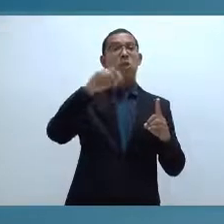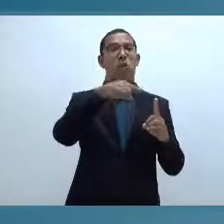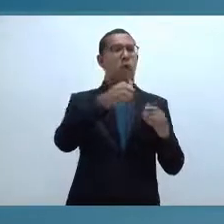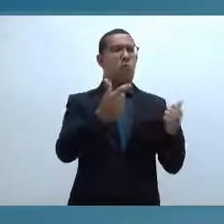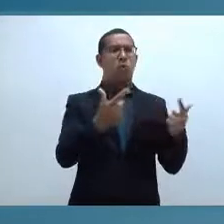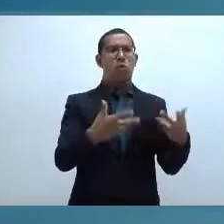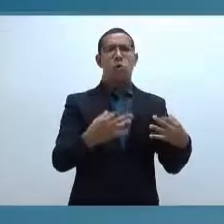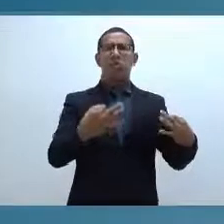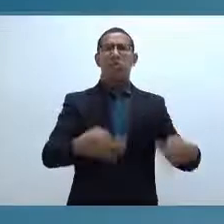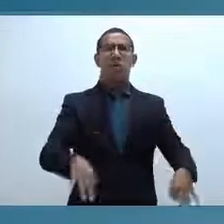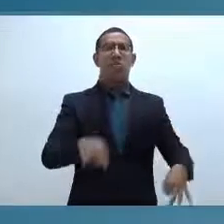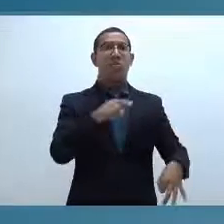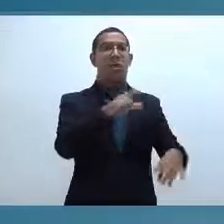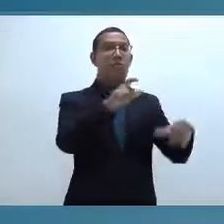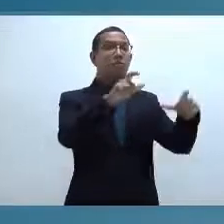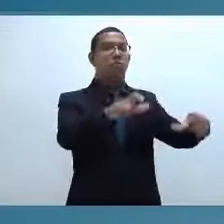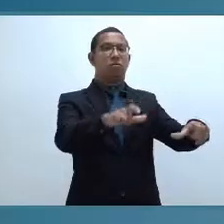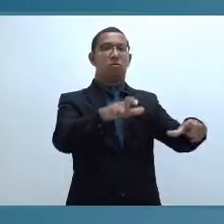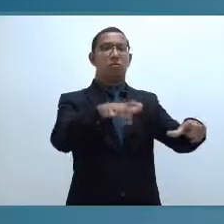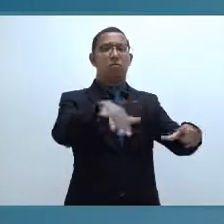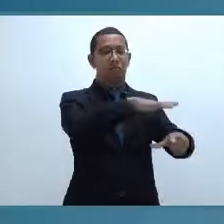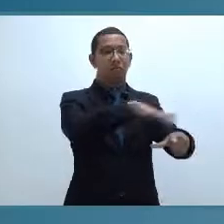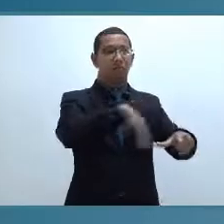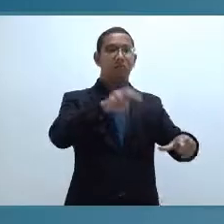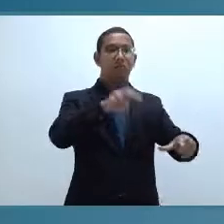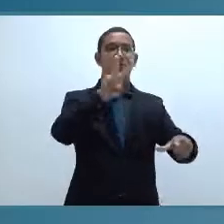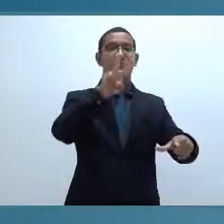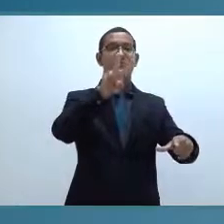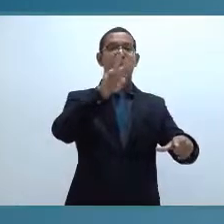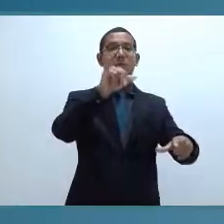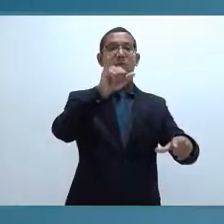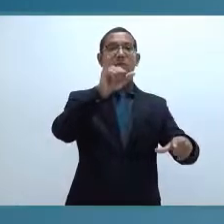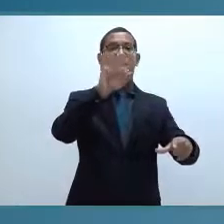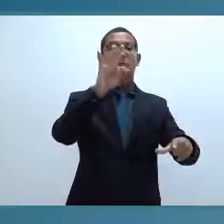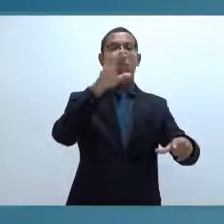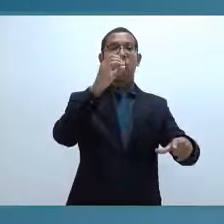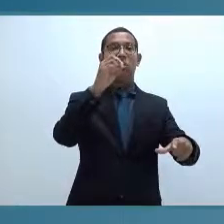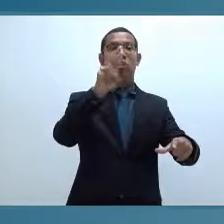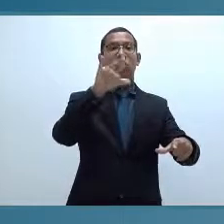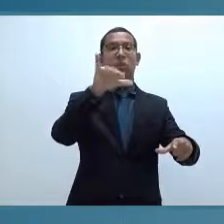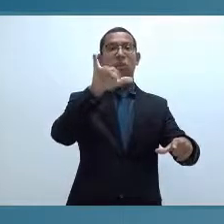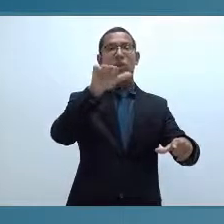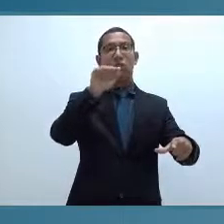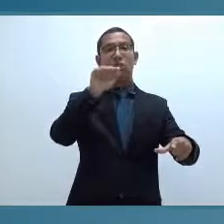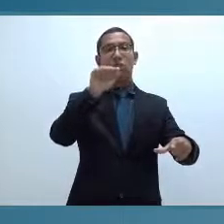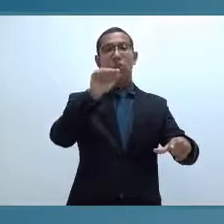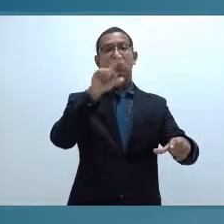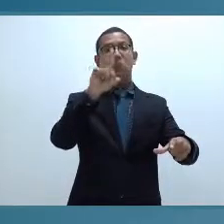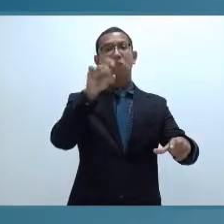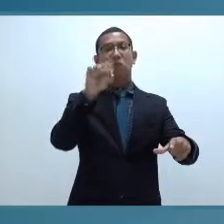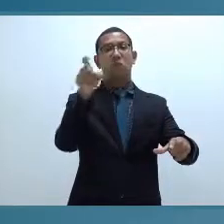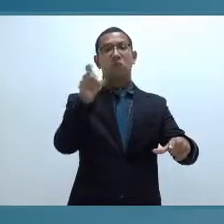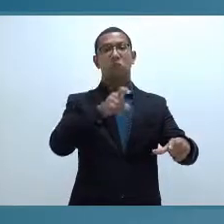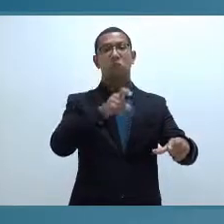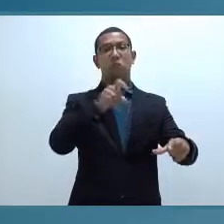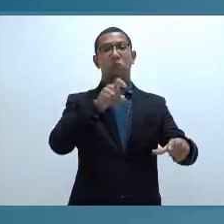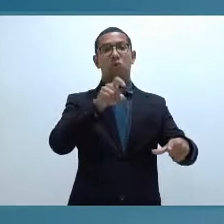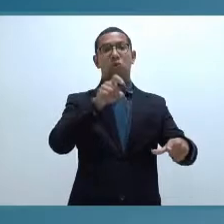está desenvolvendo. Tem casa, sim. Agora ninguém, ela não diz, pelo mostra